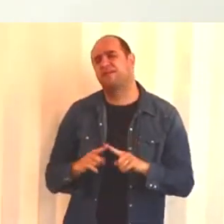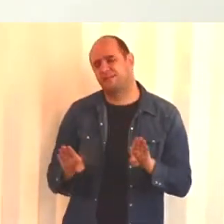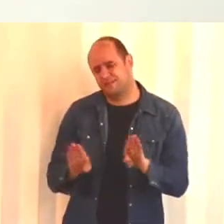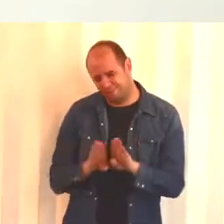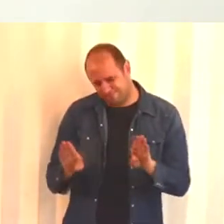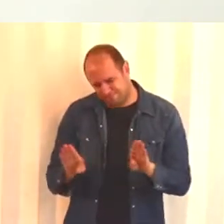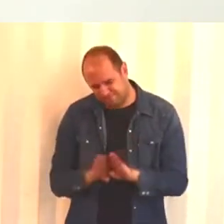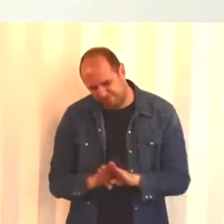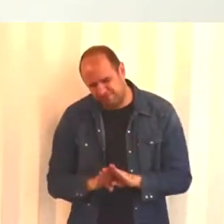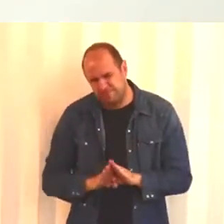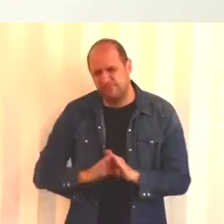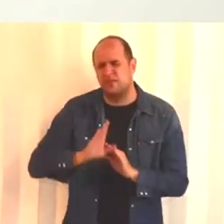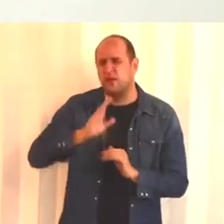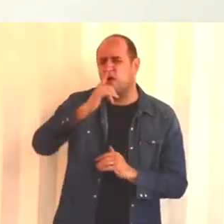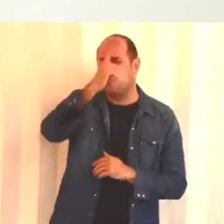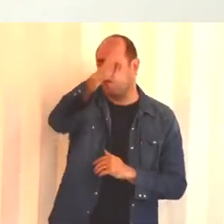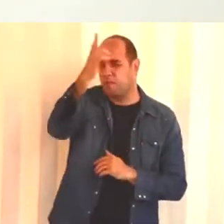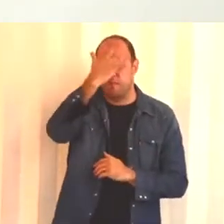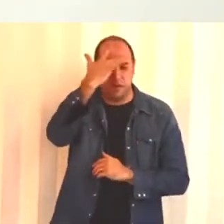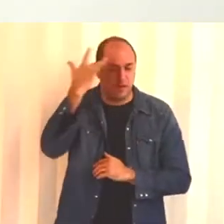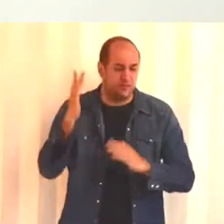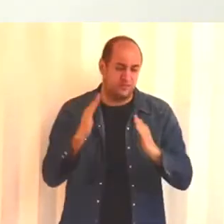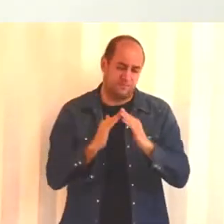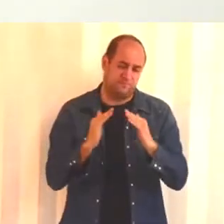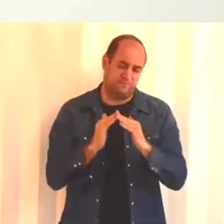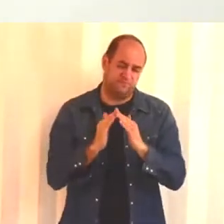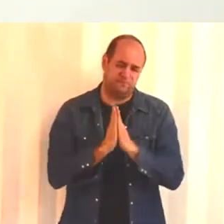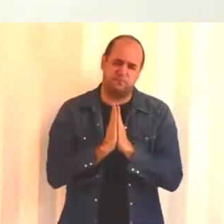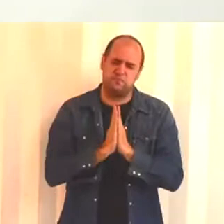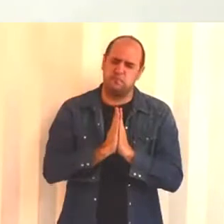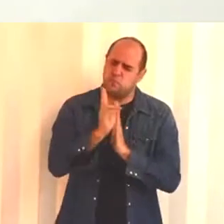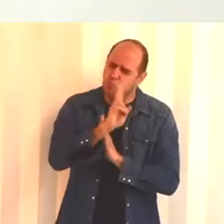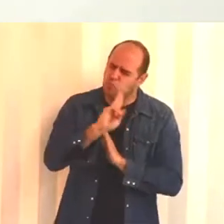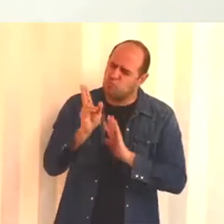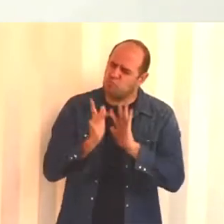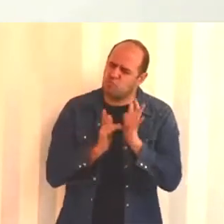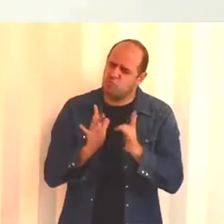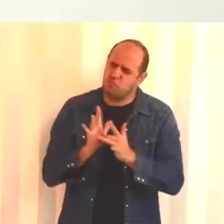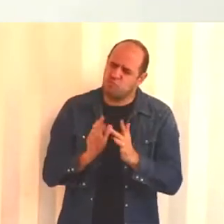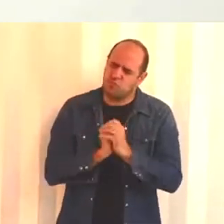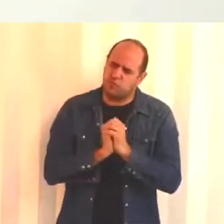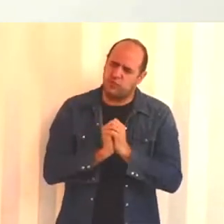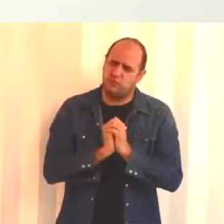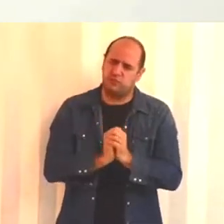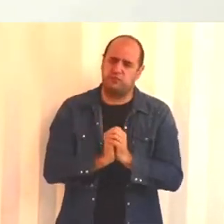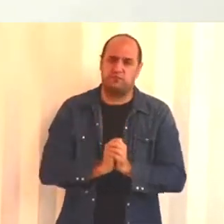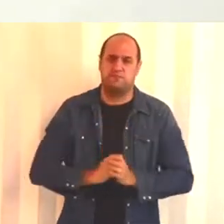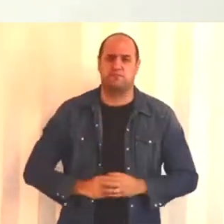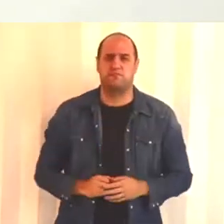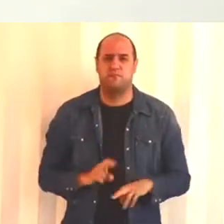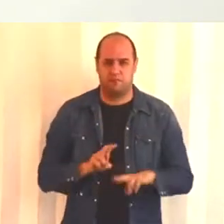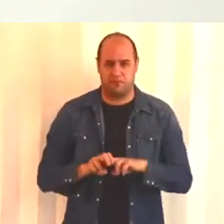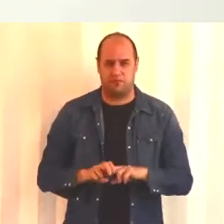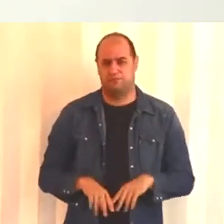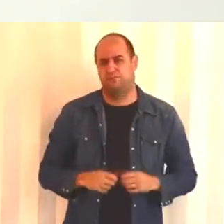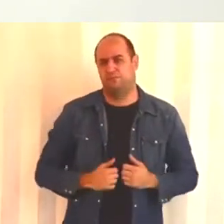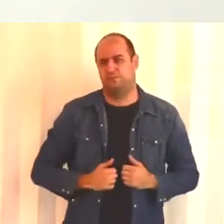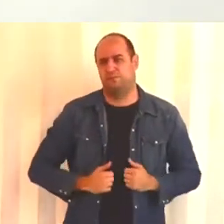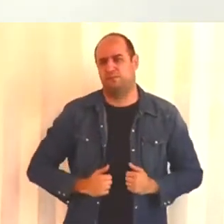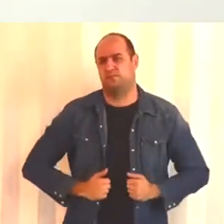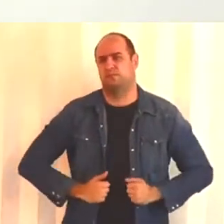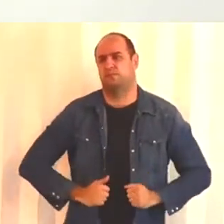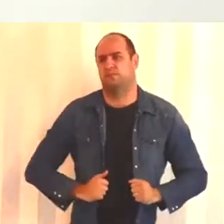e irmãs que estão presentes em seus lares. Oramos em nome de Jesus. Amém. Podem assentar,